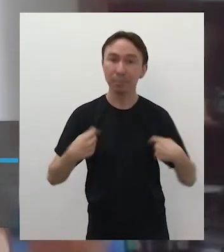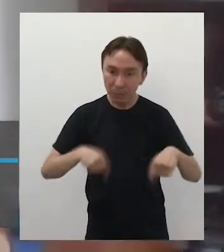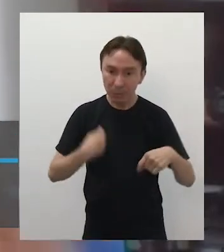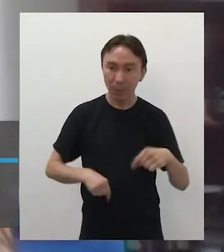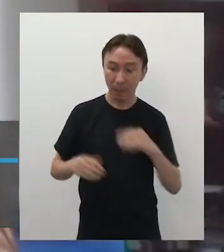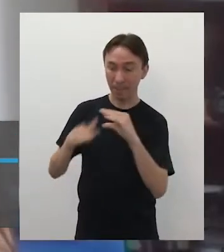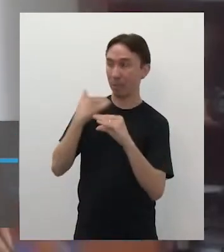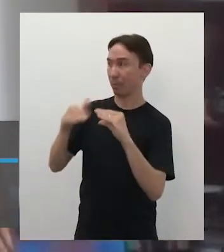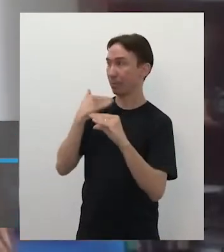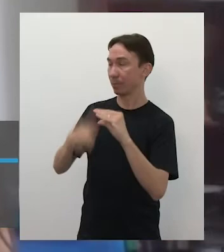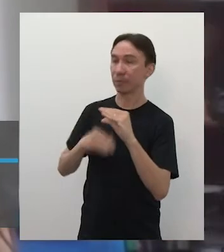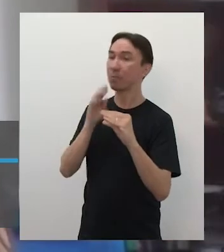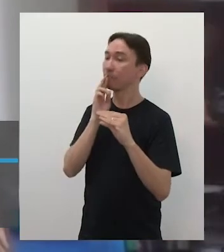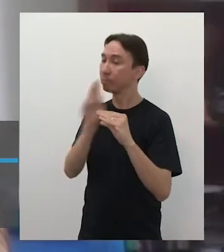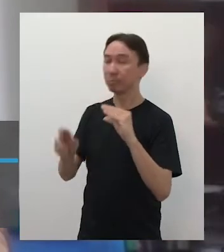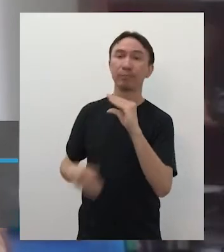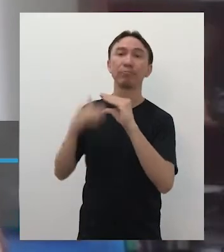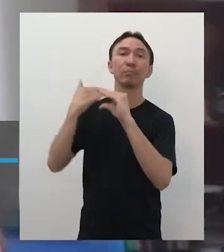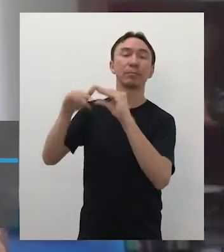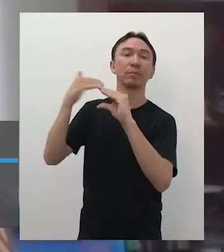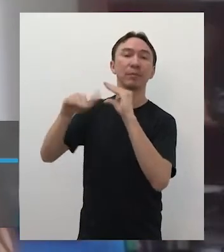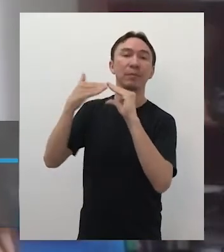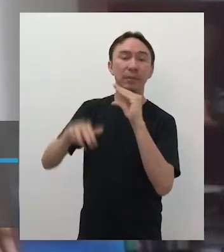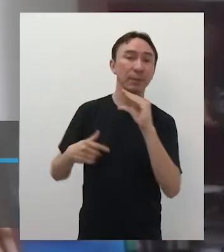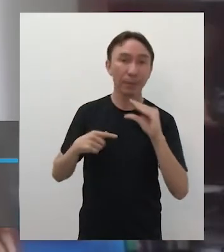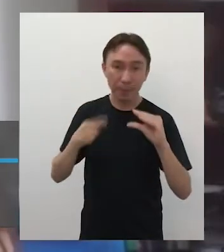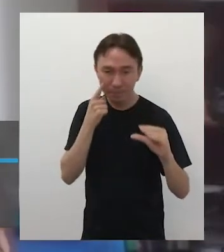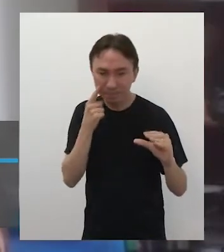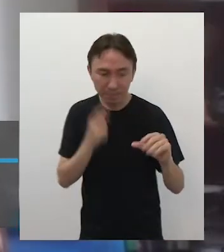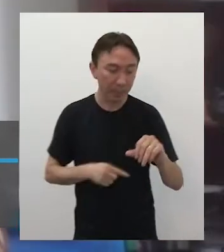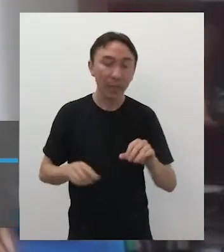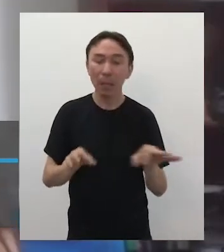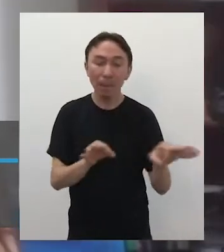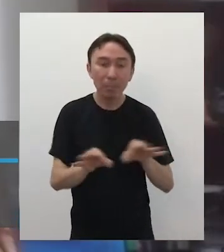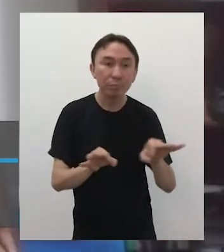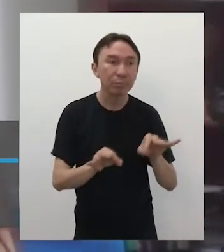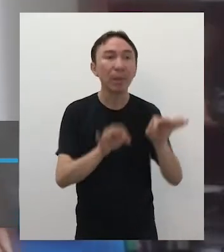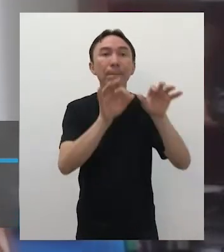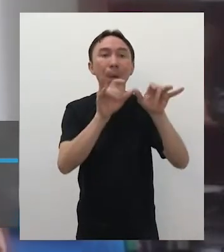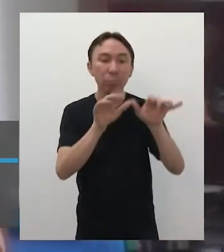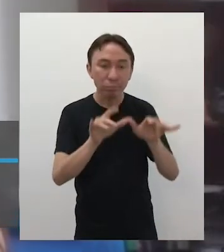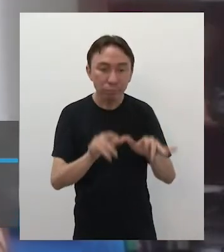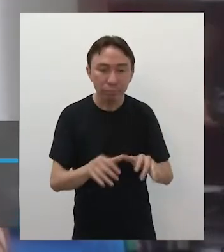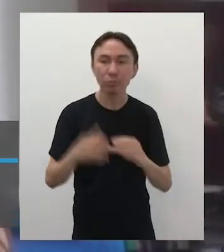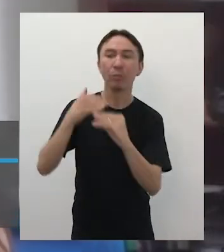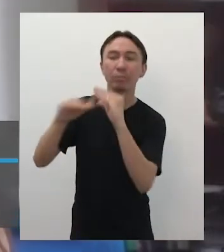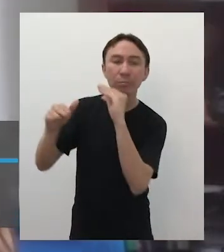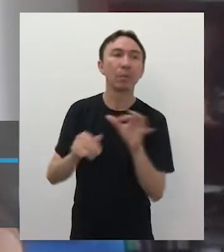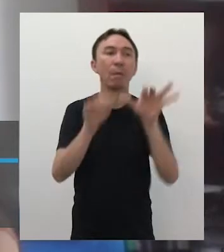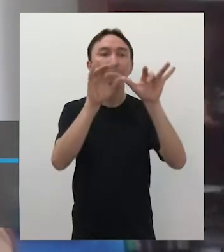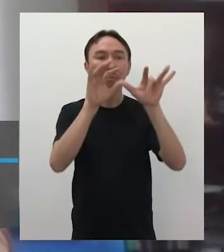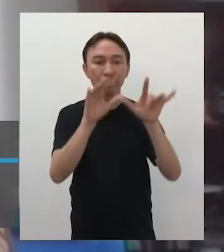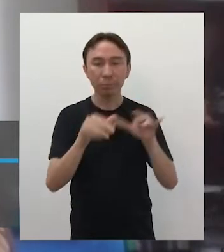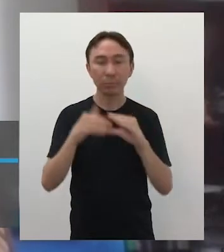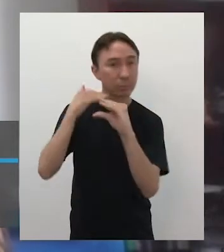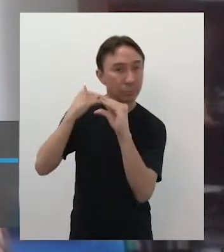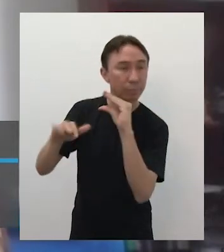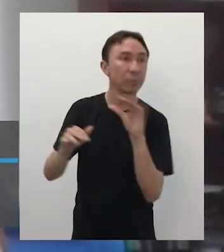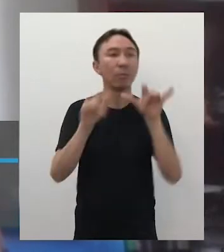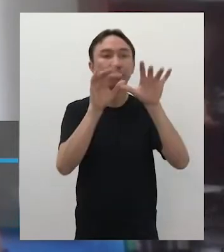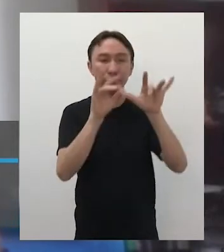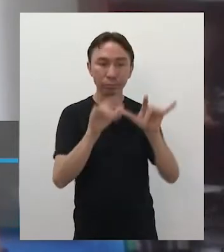gaste um tempo muito grande, um tempo desnecessário fazendo isso. Ou, por exemplo, na minha rotina de trabalho, eu tenho